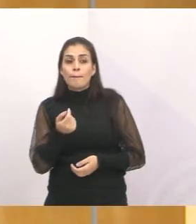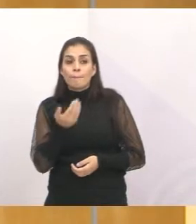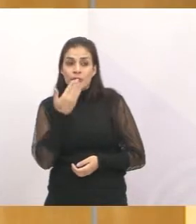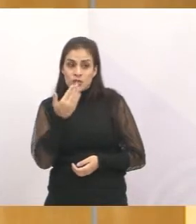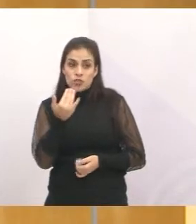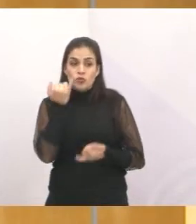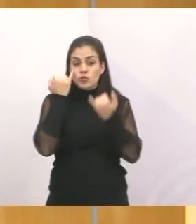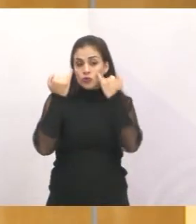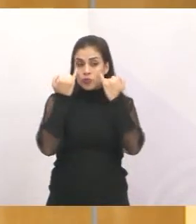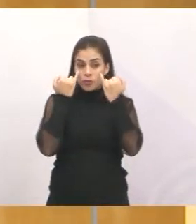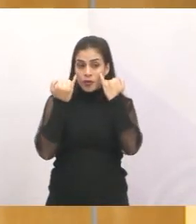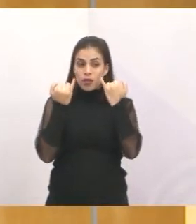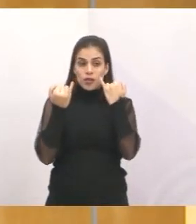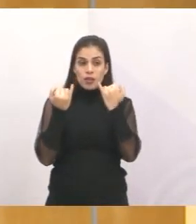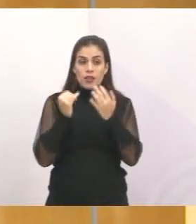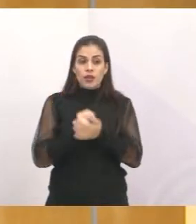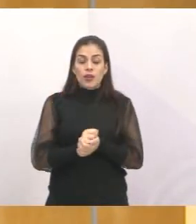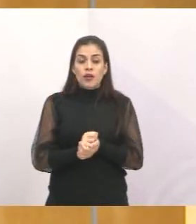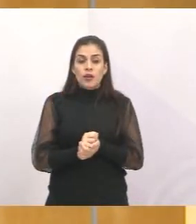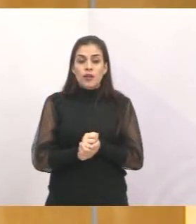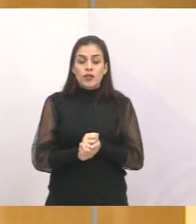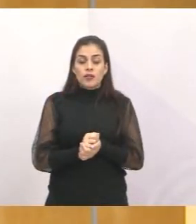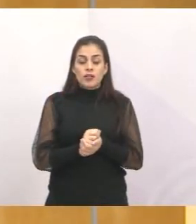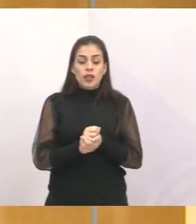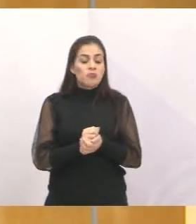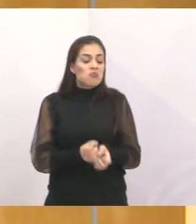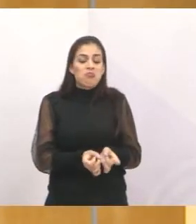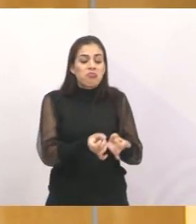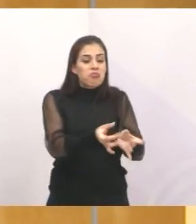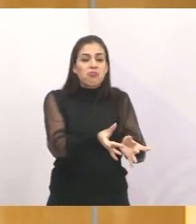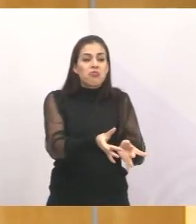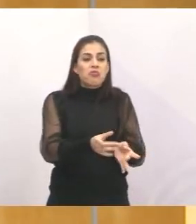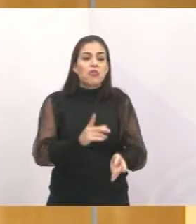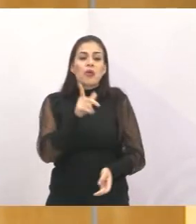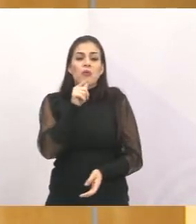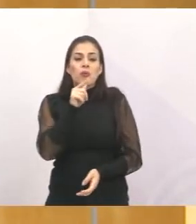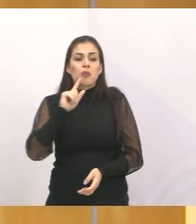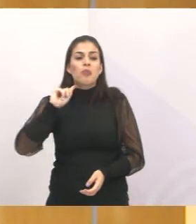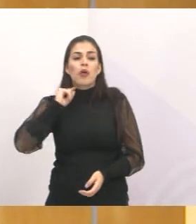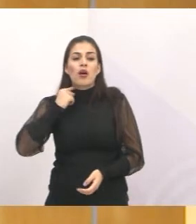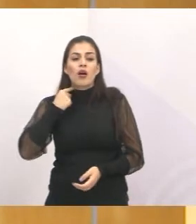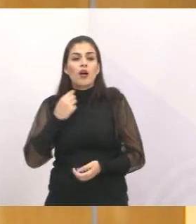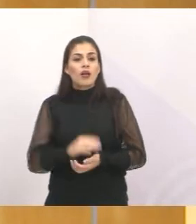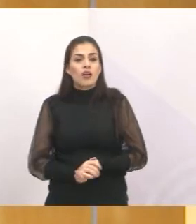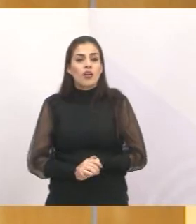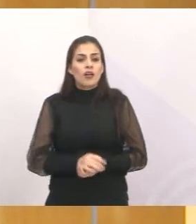natura atrás da estação de tratamento do Parque dos Sinos. Foi falado também pelo vereador Roninha.